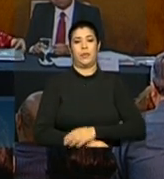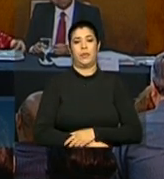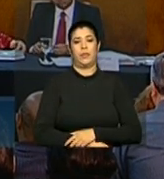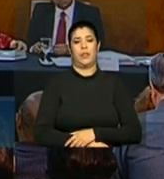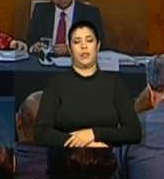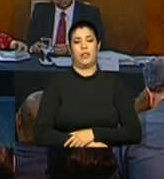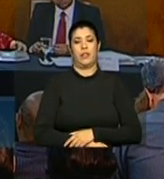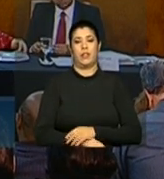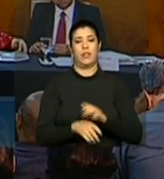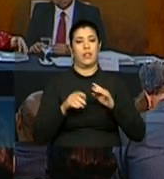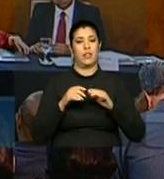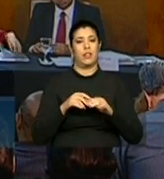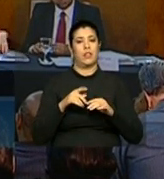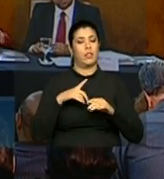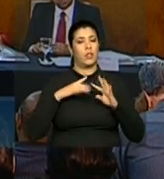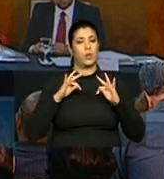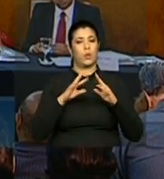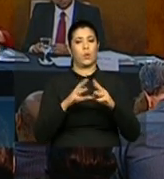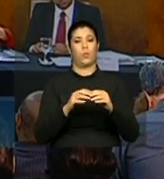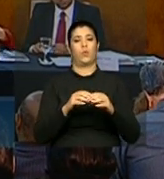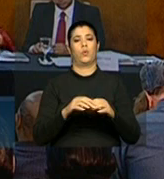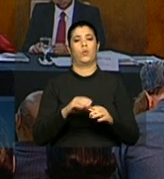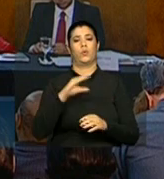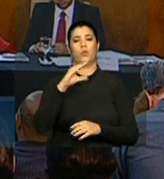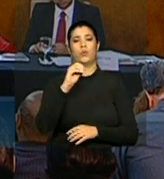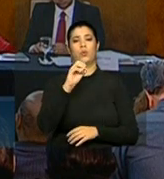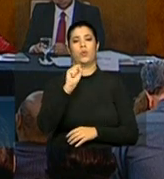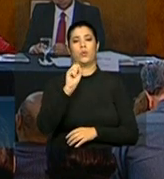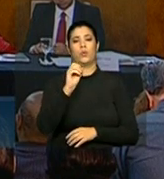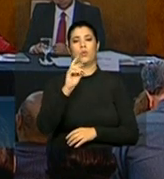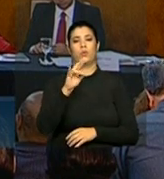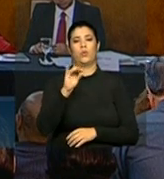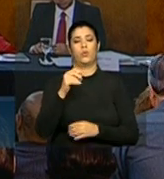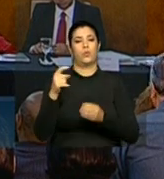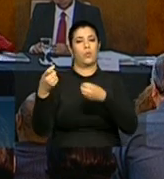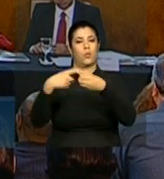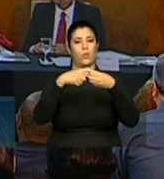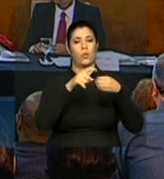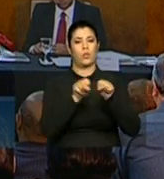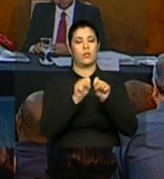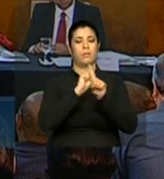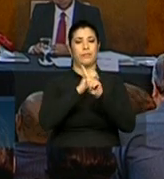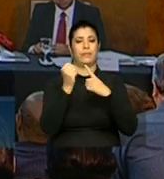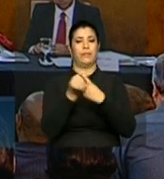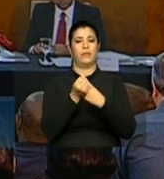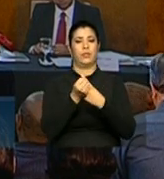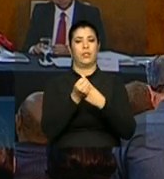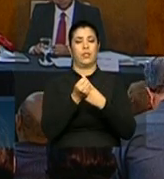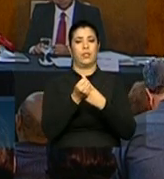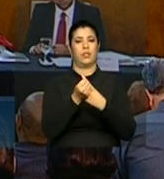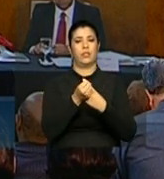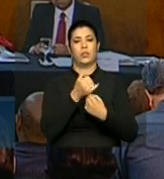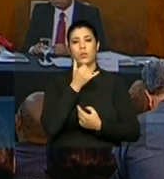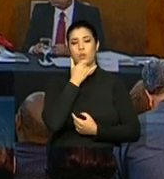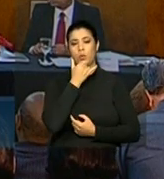eh todos os consórcios e a sociedade civil. Eu vou falar bem pouco porque eu tenho, eu cheguei de